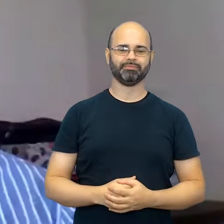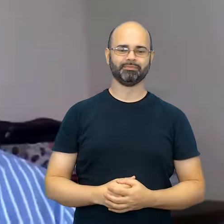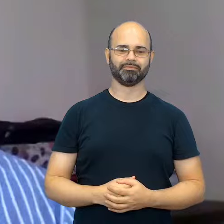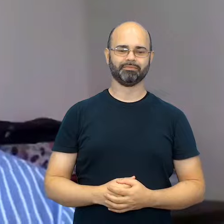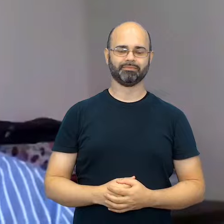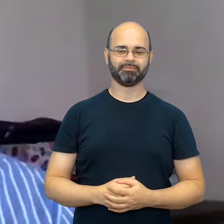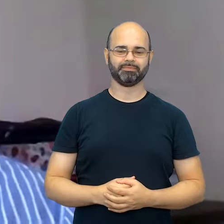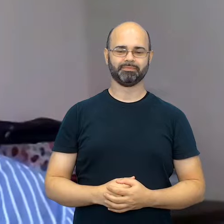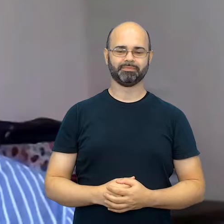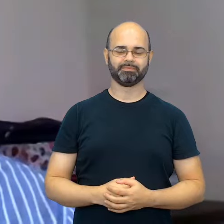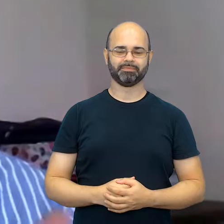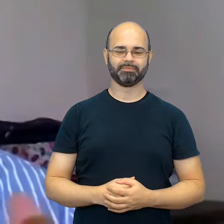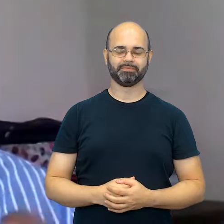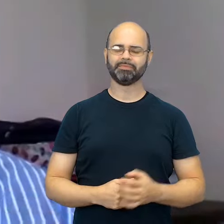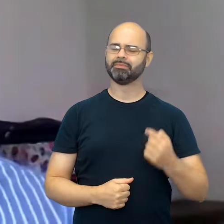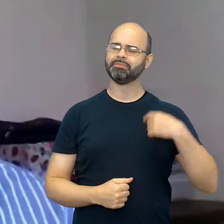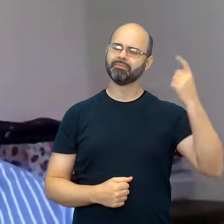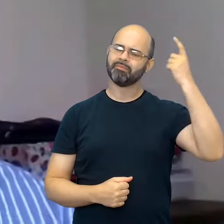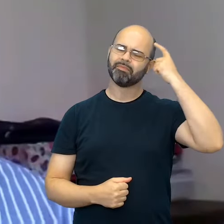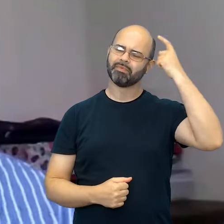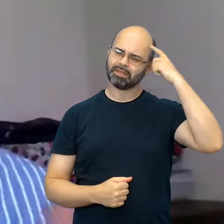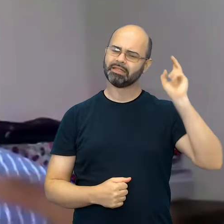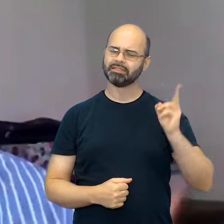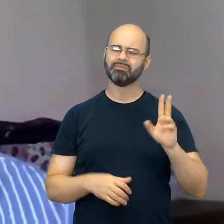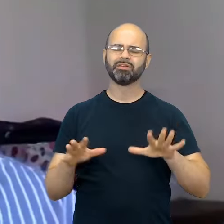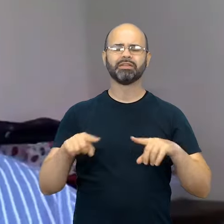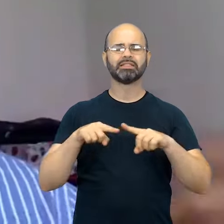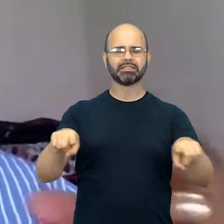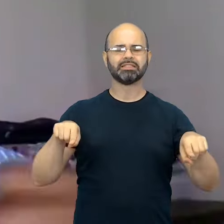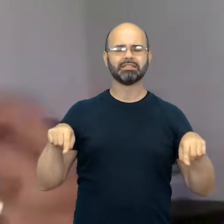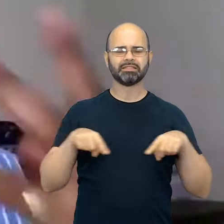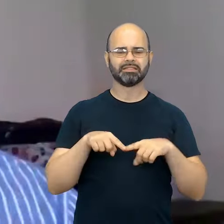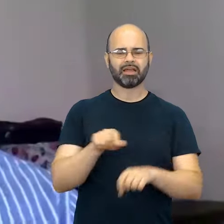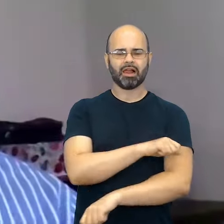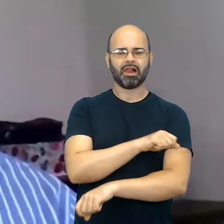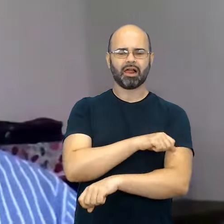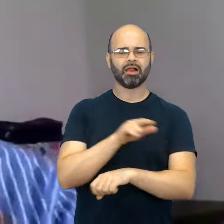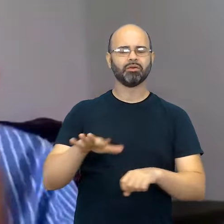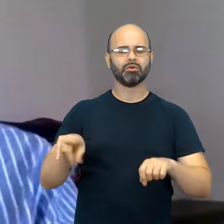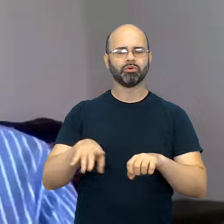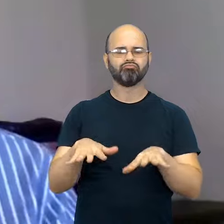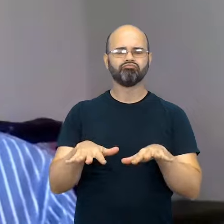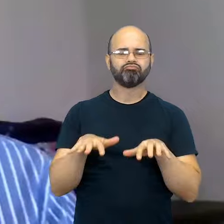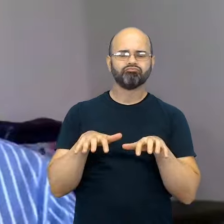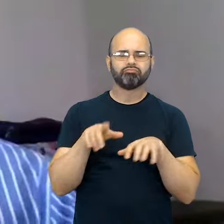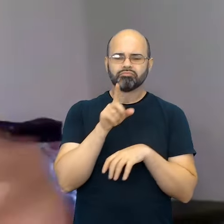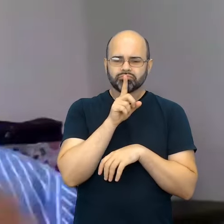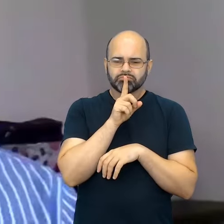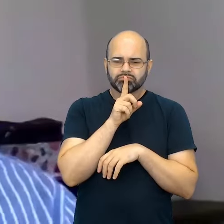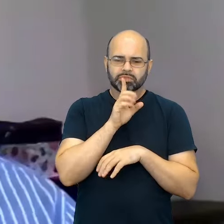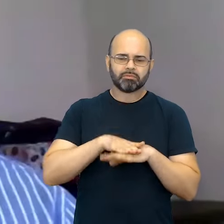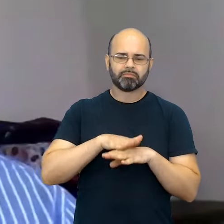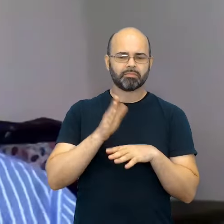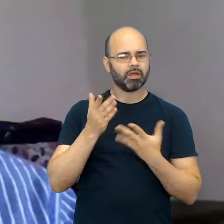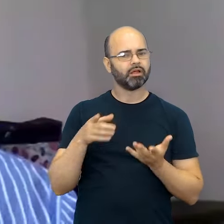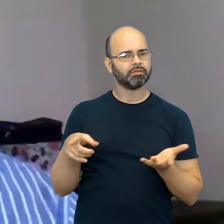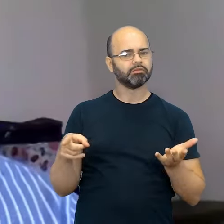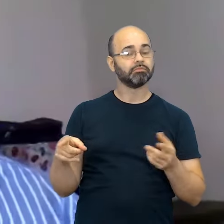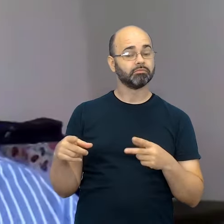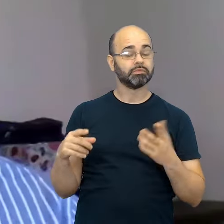Às vezes a gente está numa sala que é mais introspectiva, a gente precisa pensar em estratégias para que eles falem. A sala está